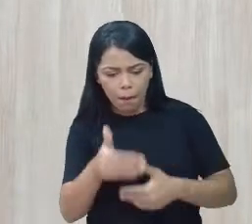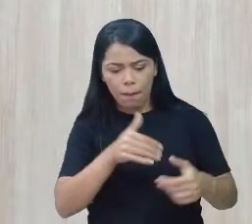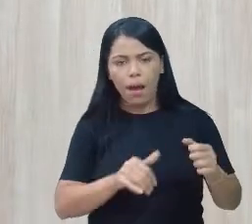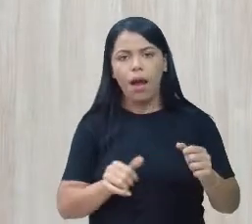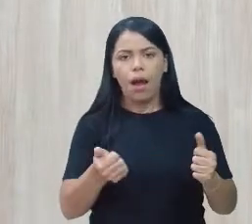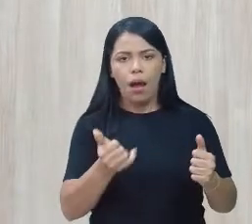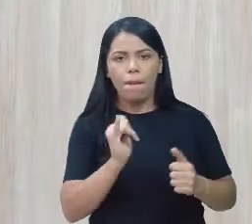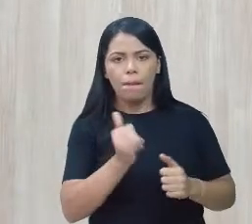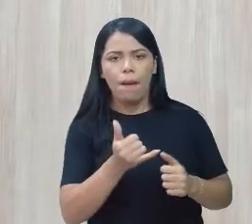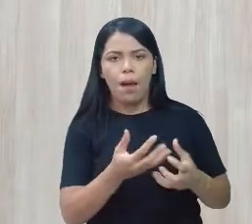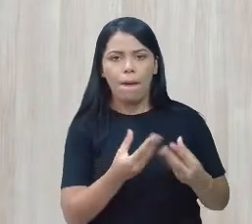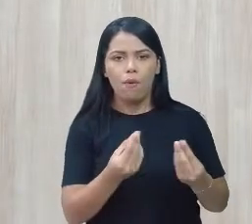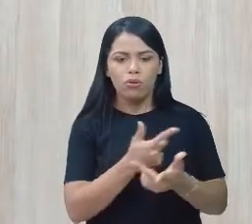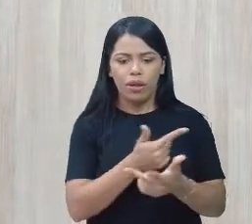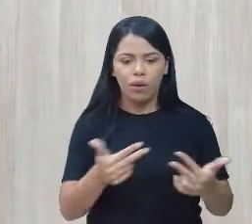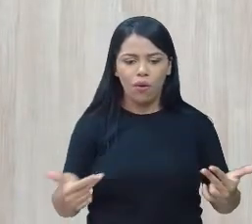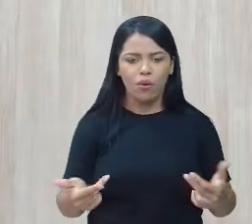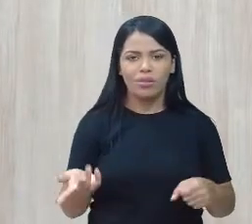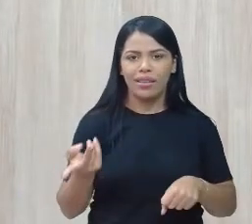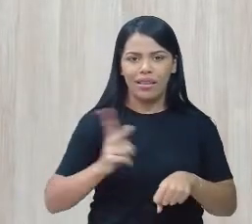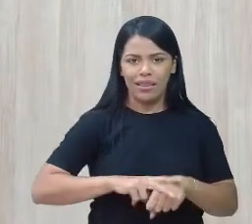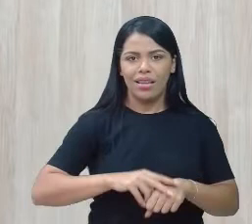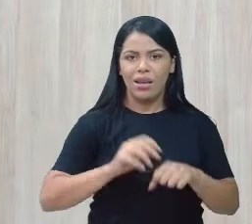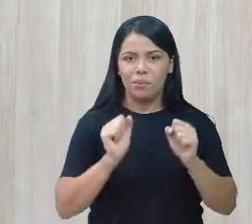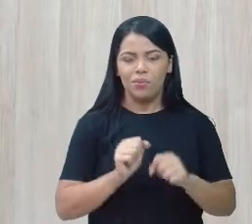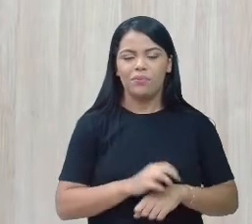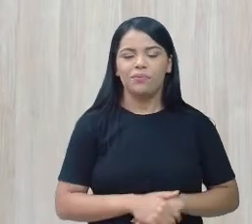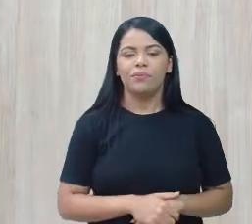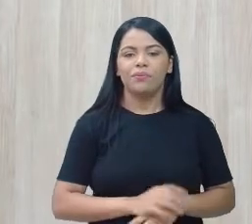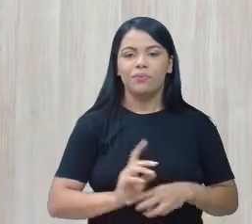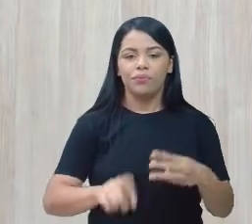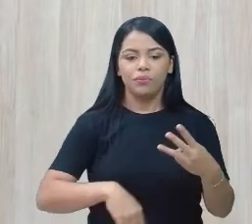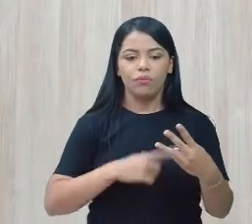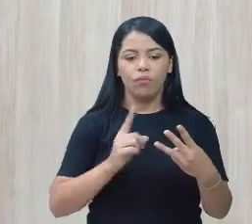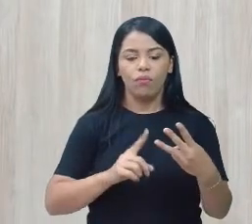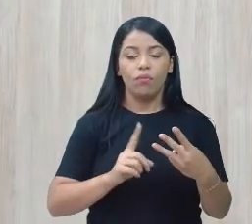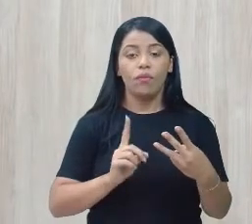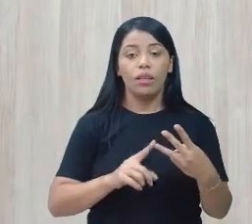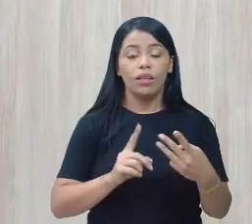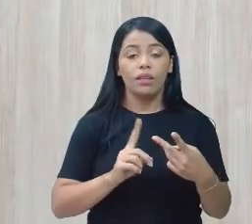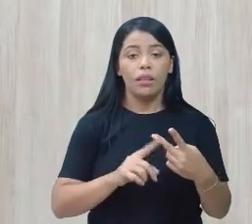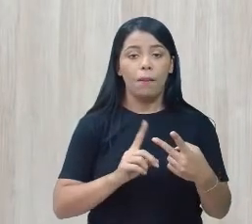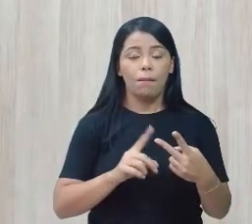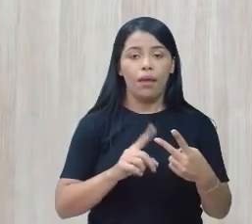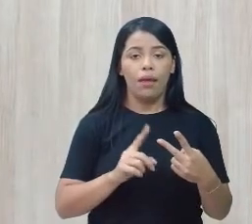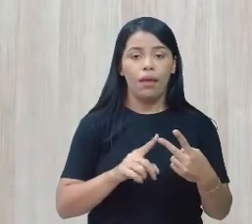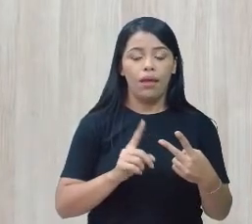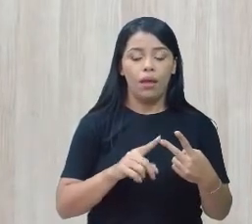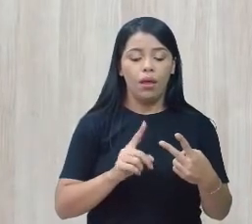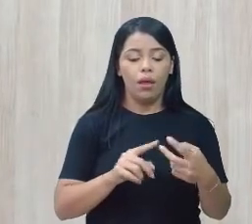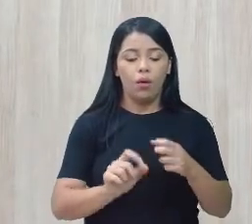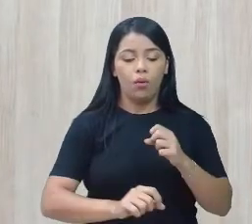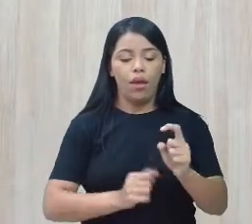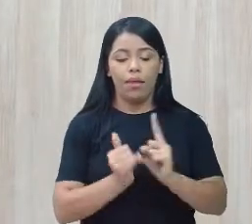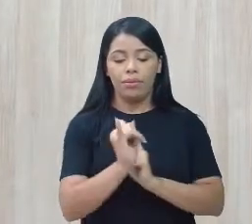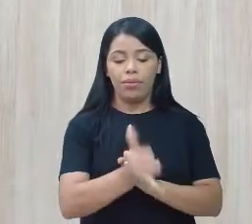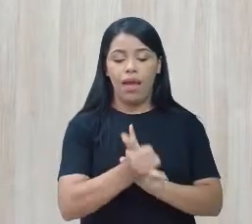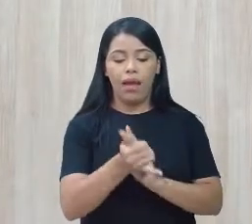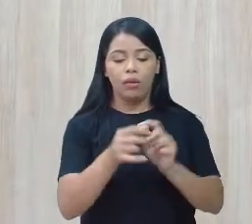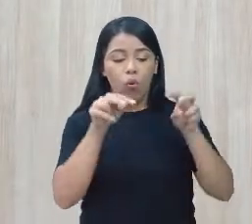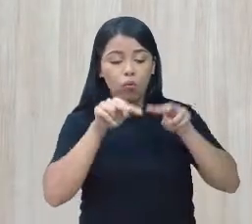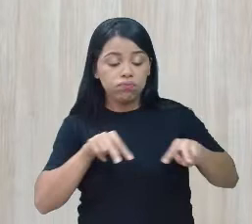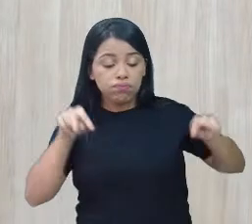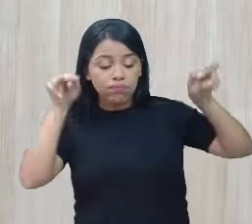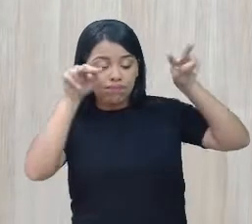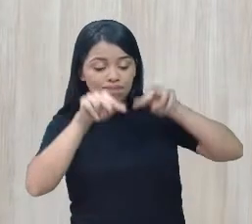serviços ao mesmo tempo. Pense num narrador polivalente. O narrador observador é aquele que narra porque